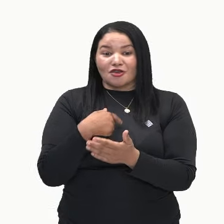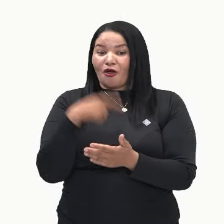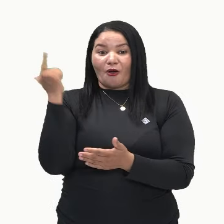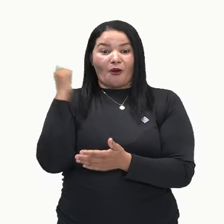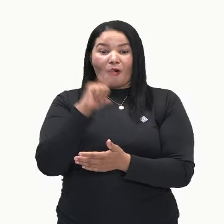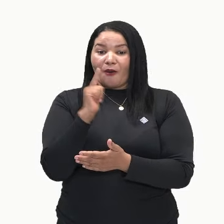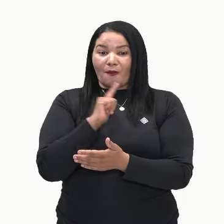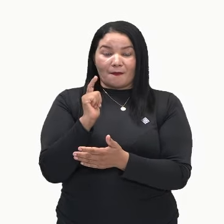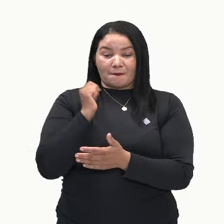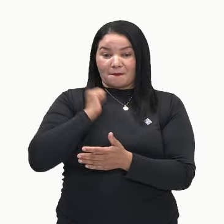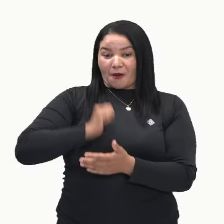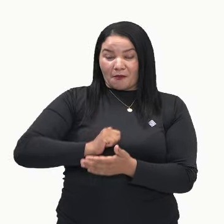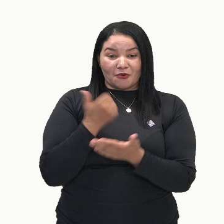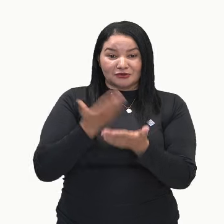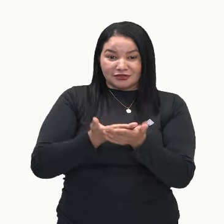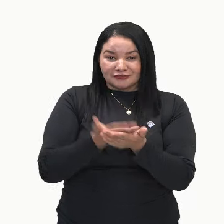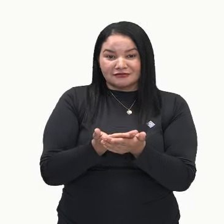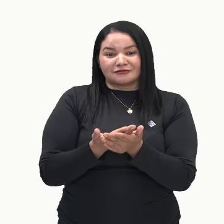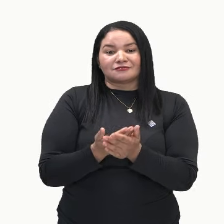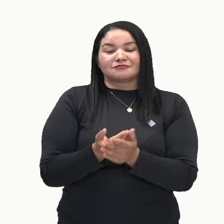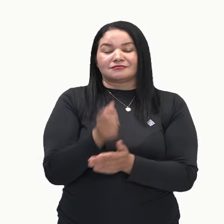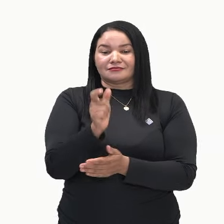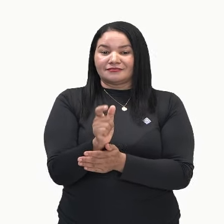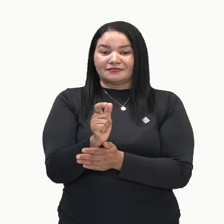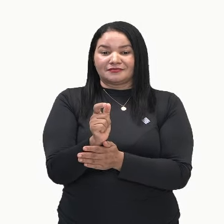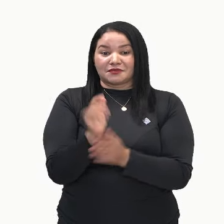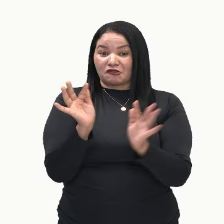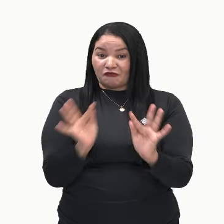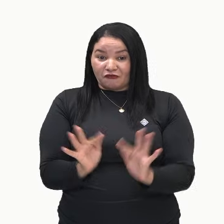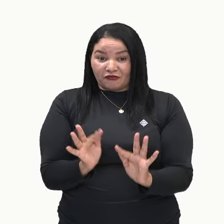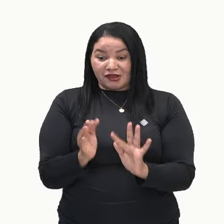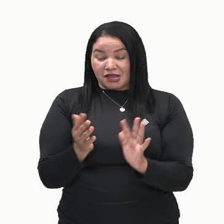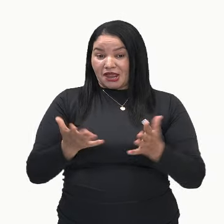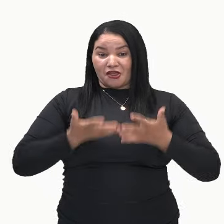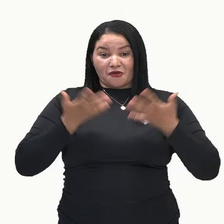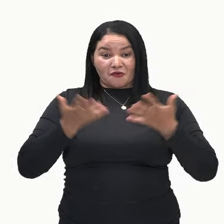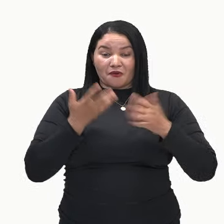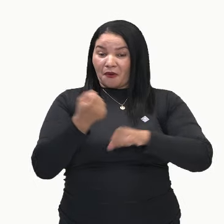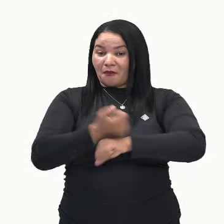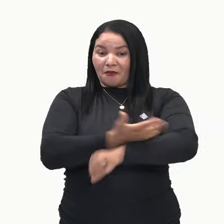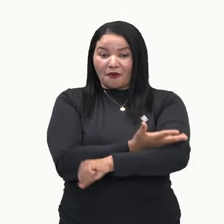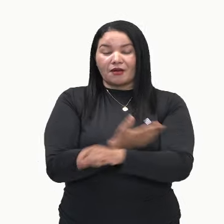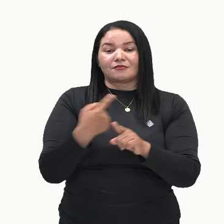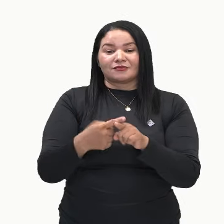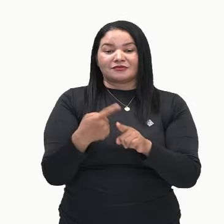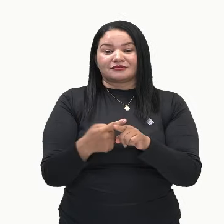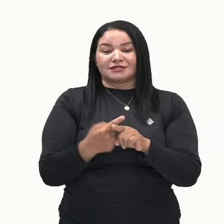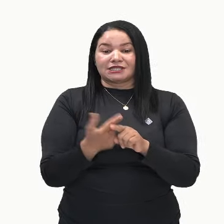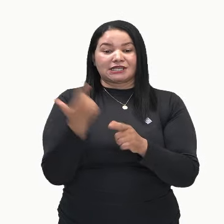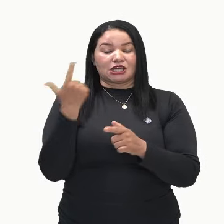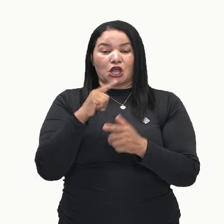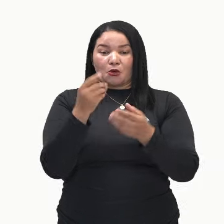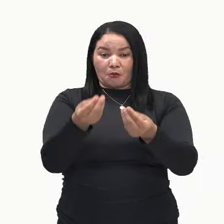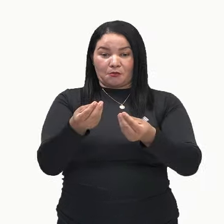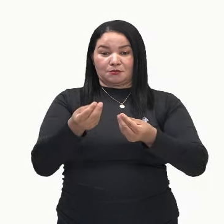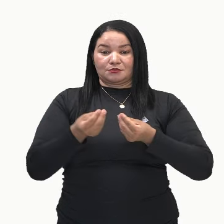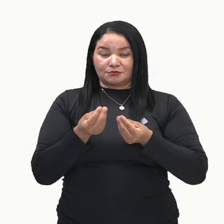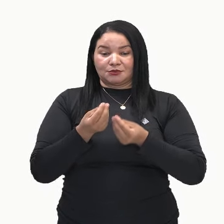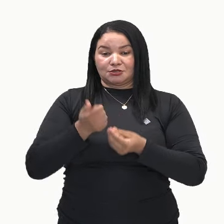nosso personagem feliz, que ele está emocionado porque ganhou essa bolsa de estudo e declara isso a